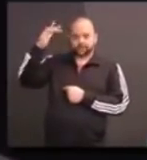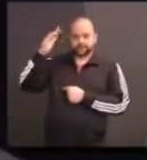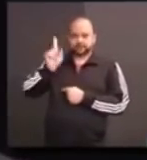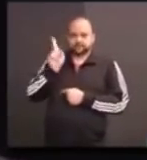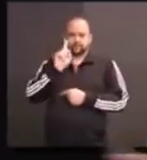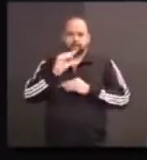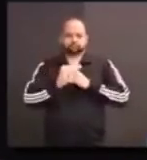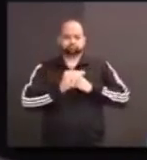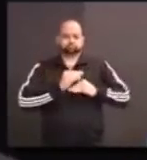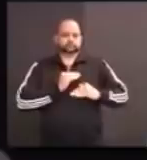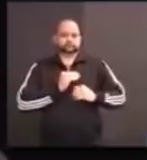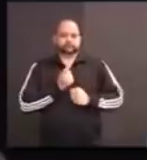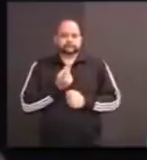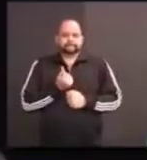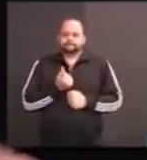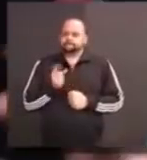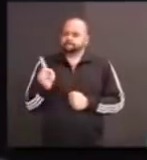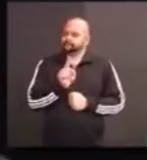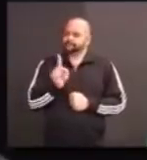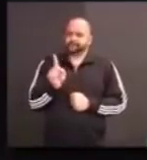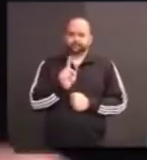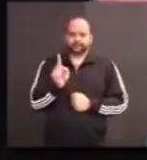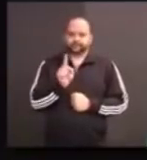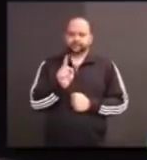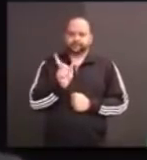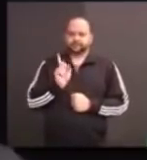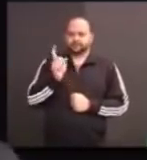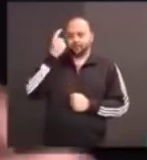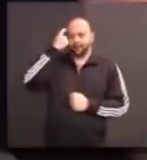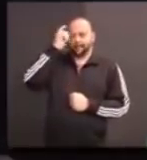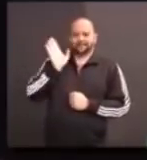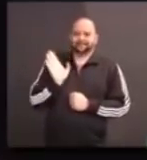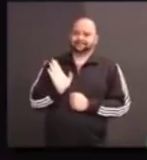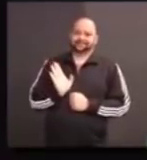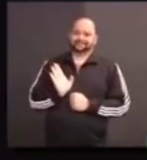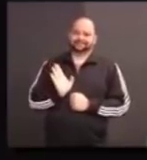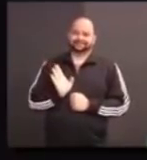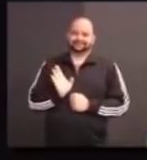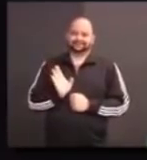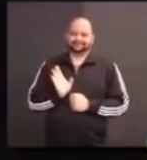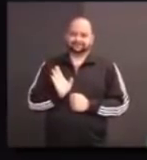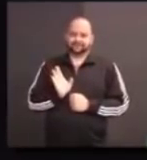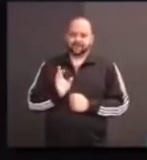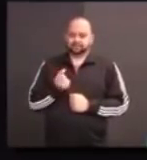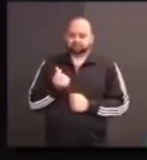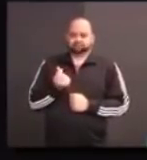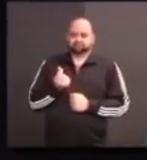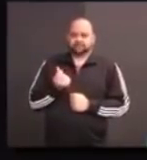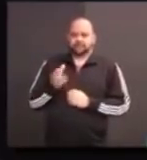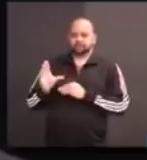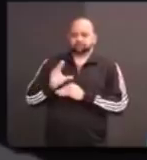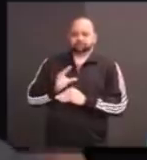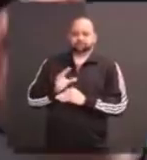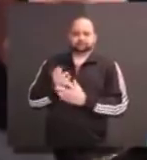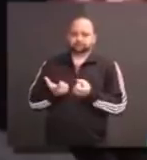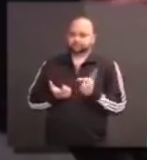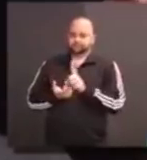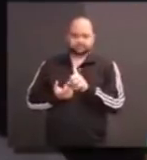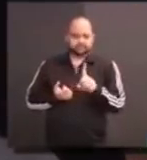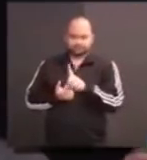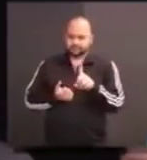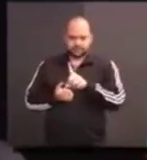financeiro. Aliás, não se cogita de sucesso financeiro. Aliás, nenhum